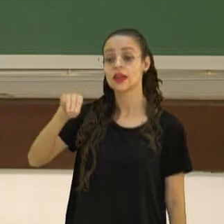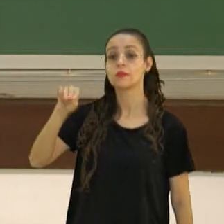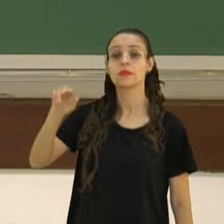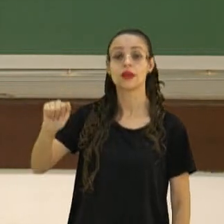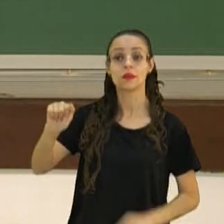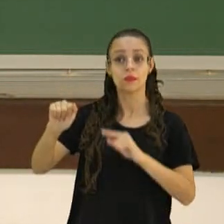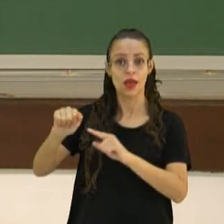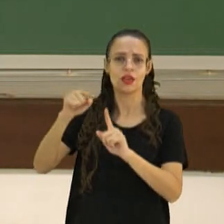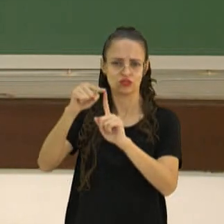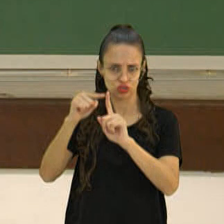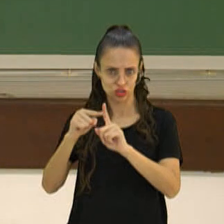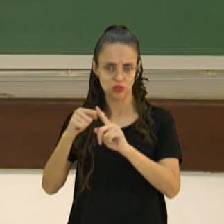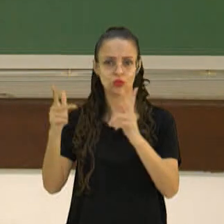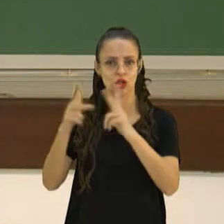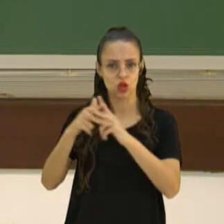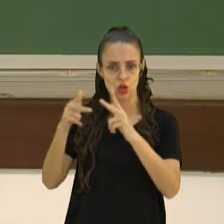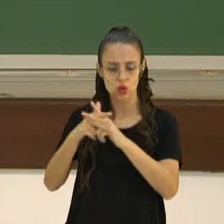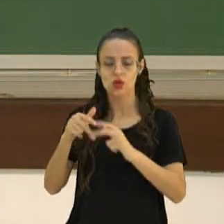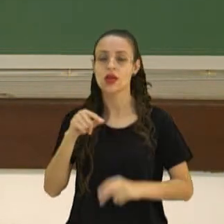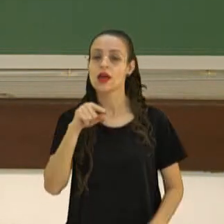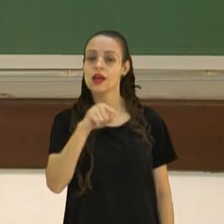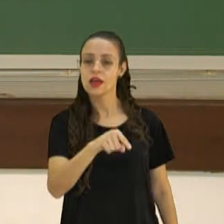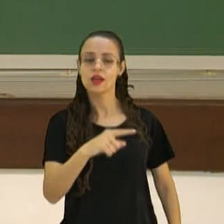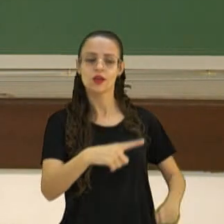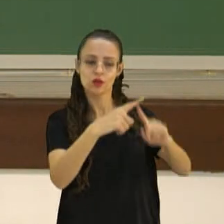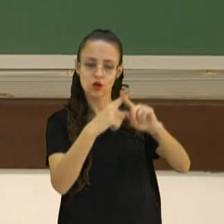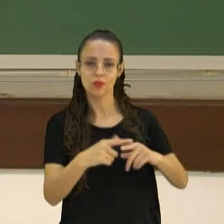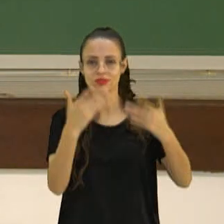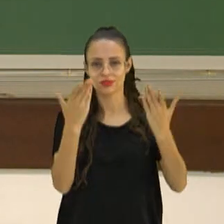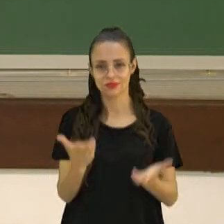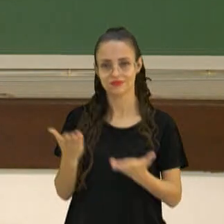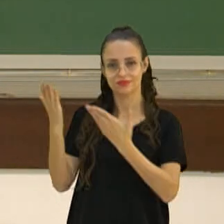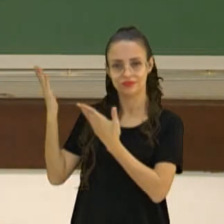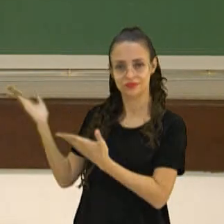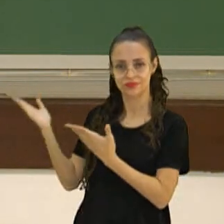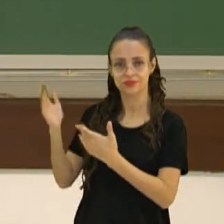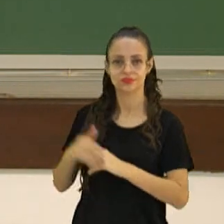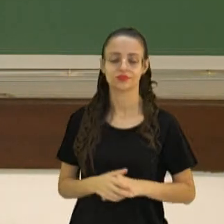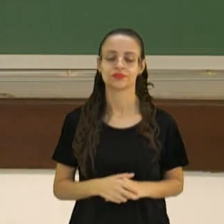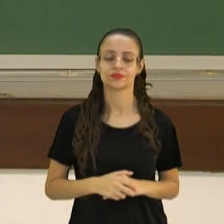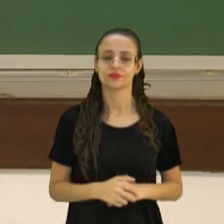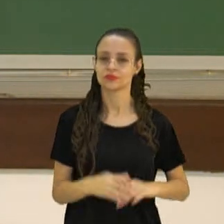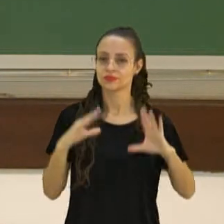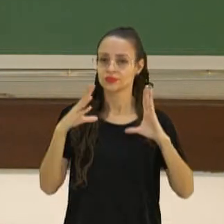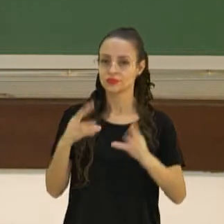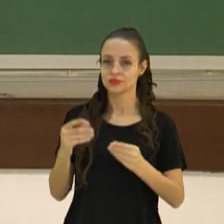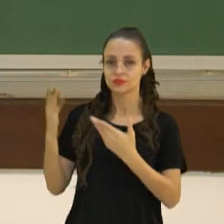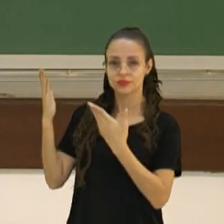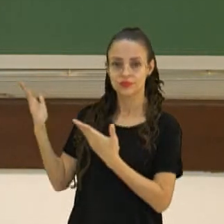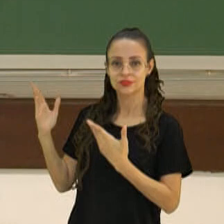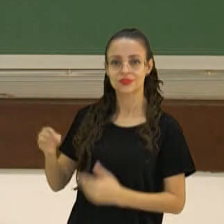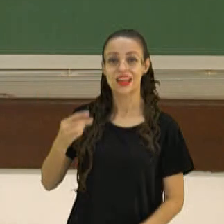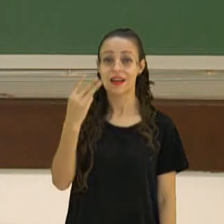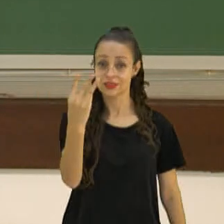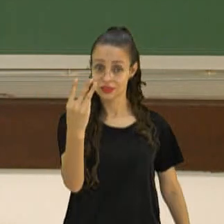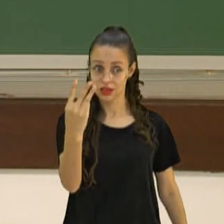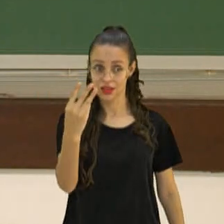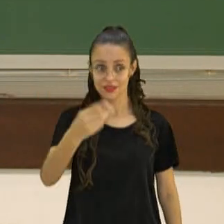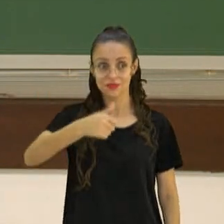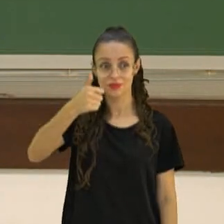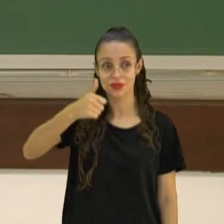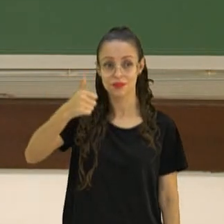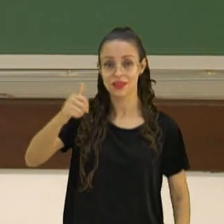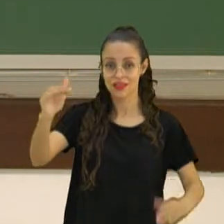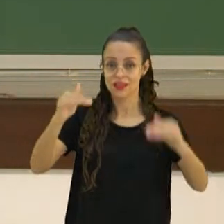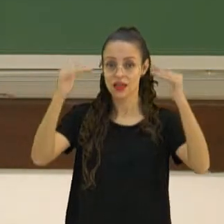é a modalidade e as competições estão aqui para vocês, né? Então, temos destaque todas essas aqui, sendo as 3 ali estão